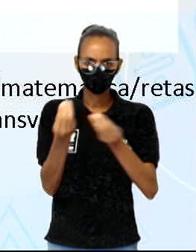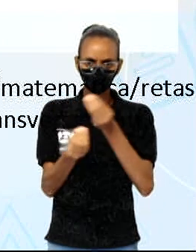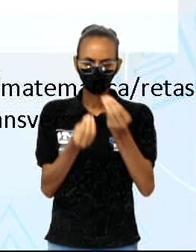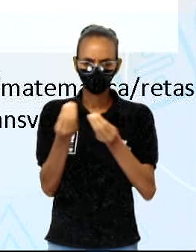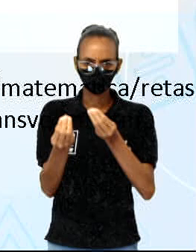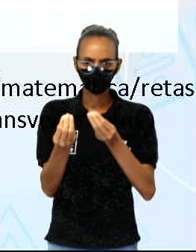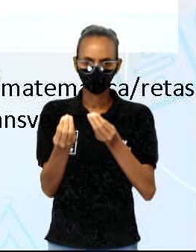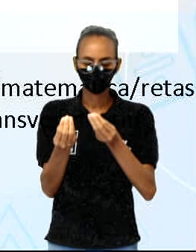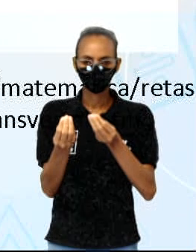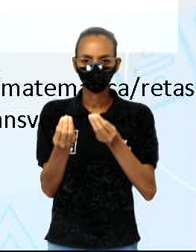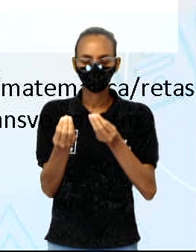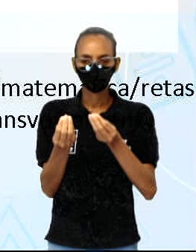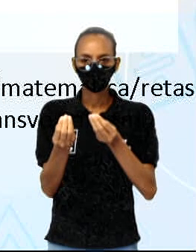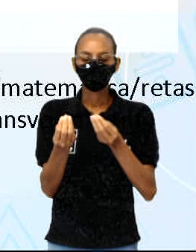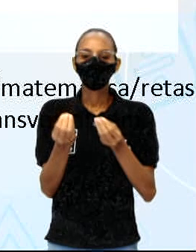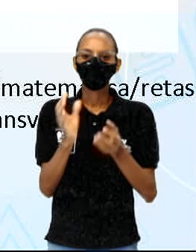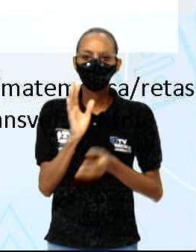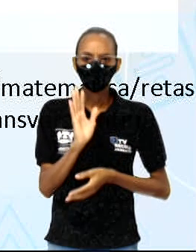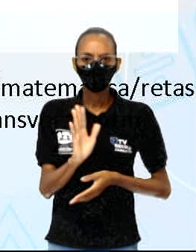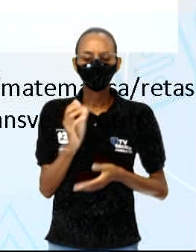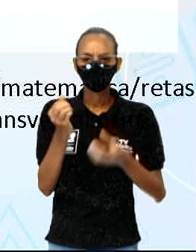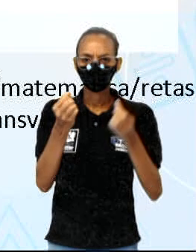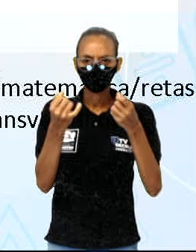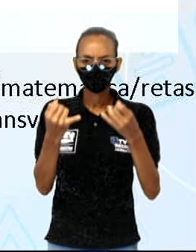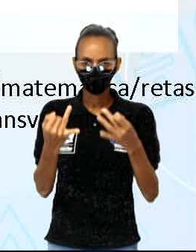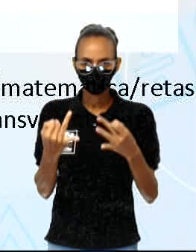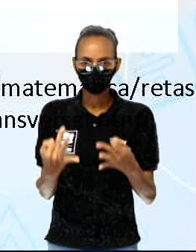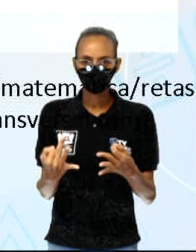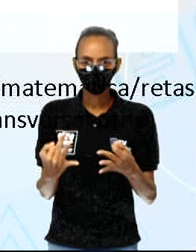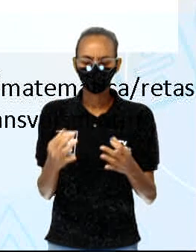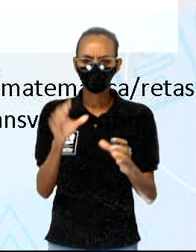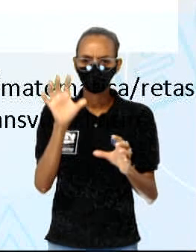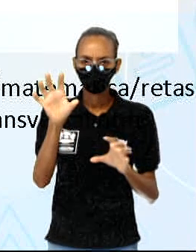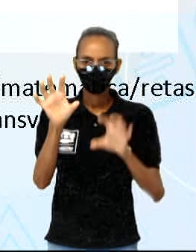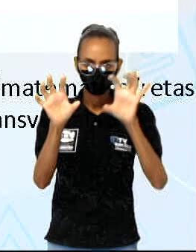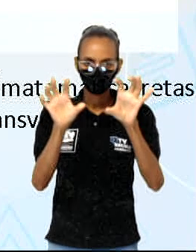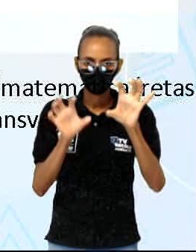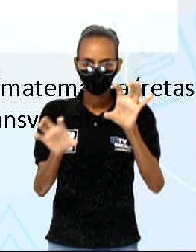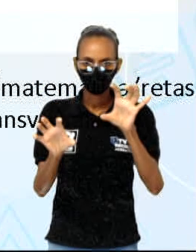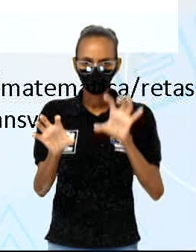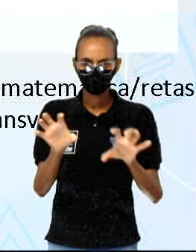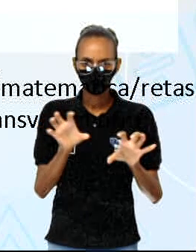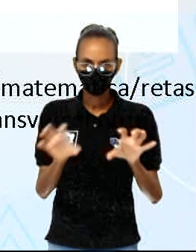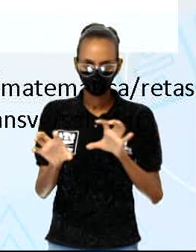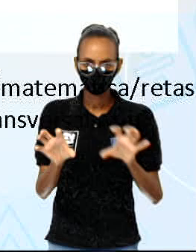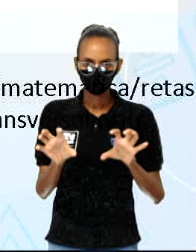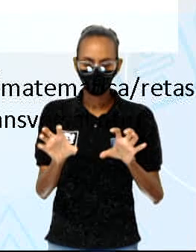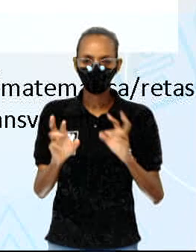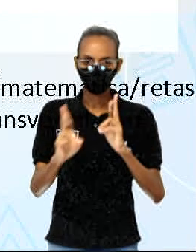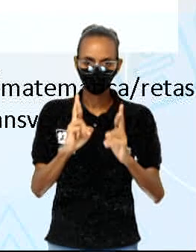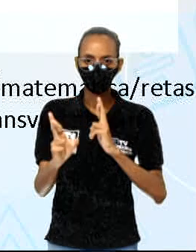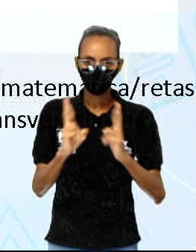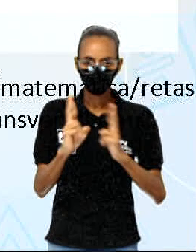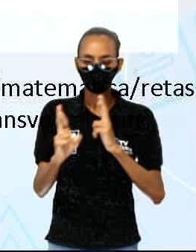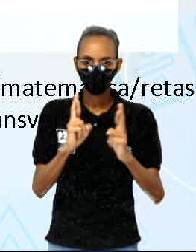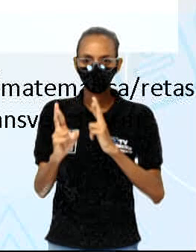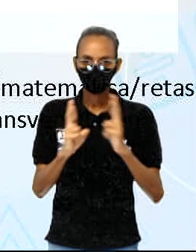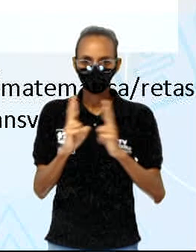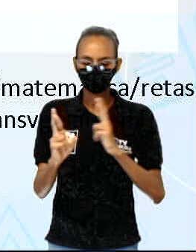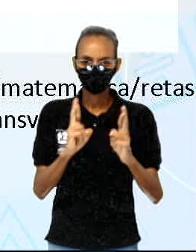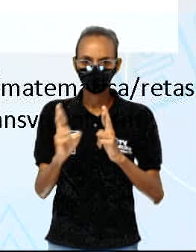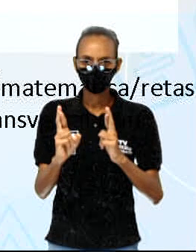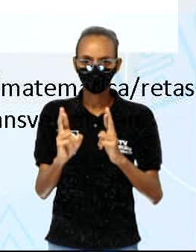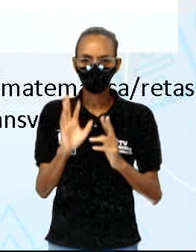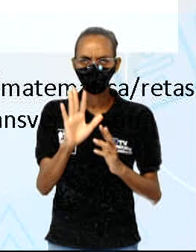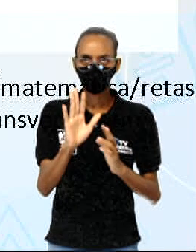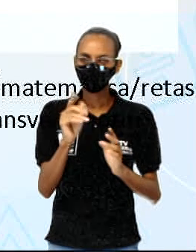poder classificar, a gente vai observar as suas posições para poder fazer essa relação. E com isso eu vou pegar alguns pares